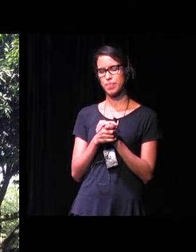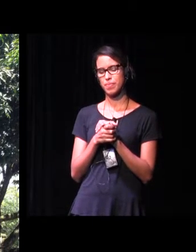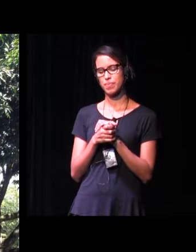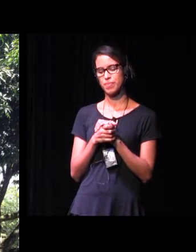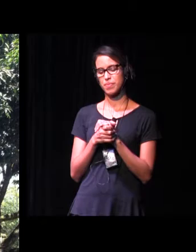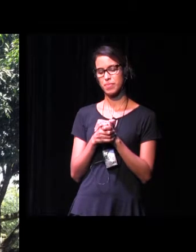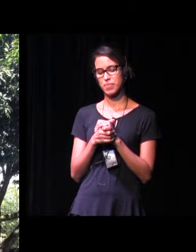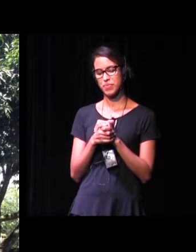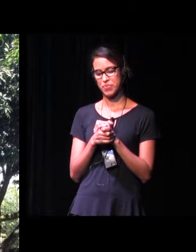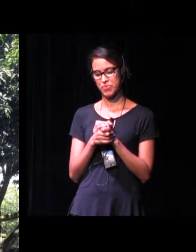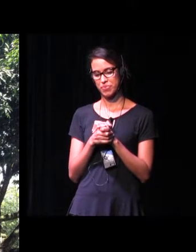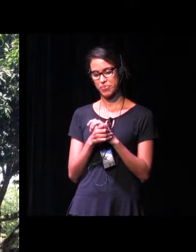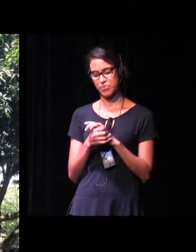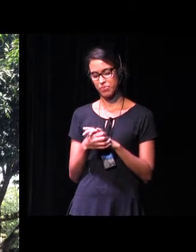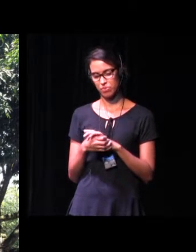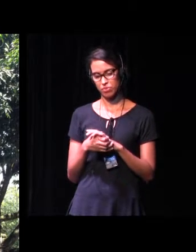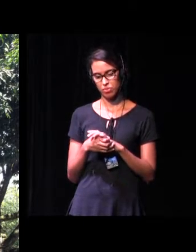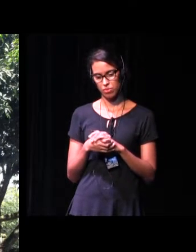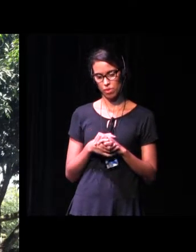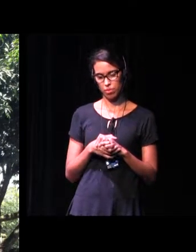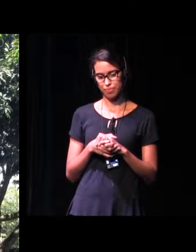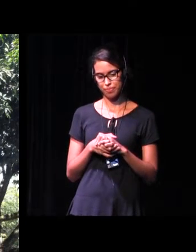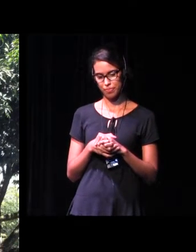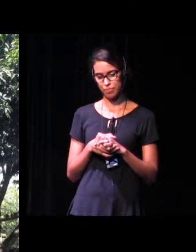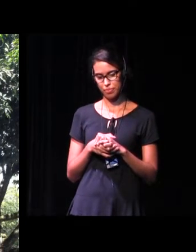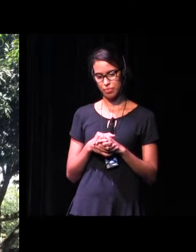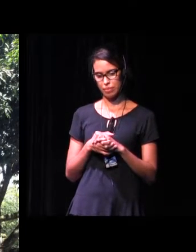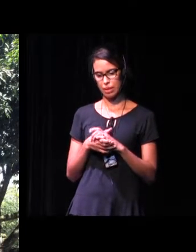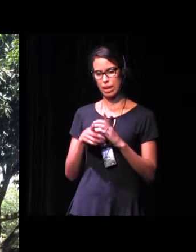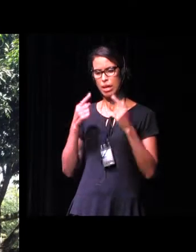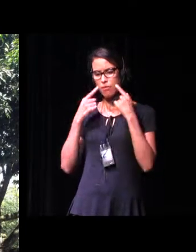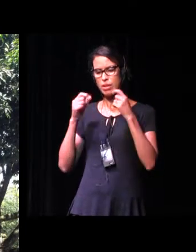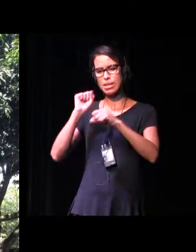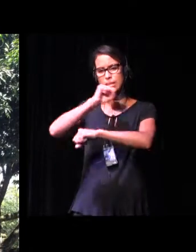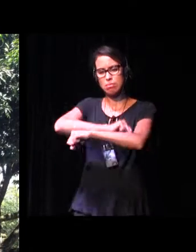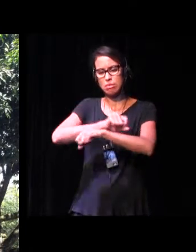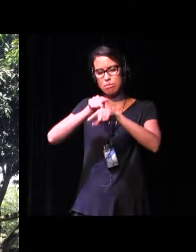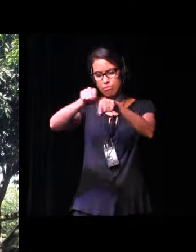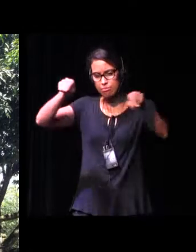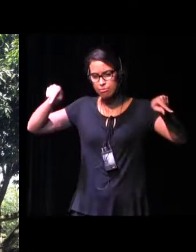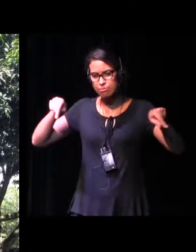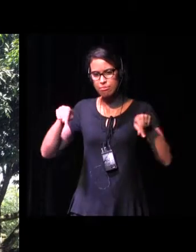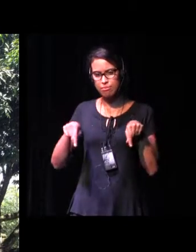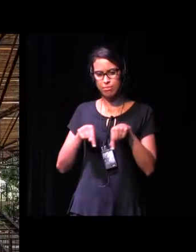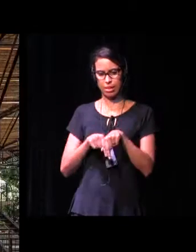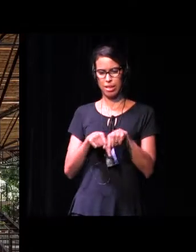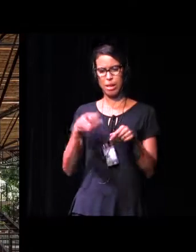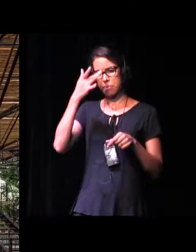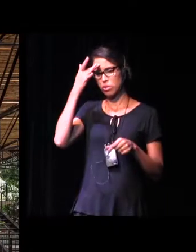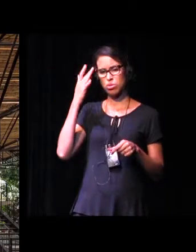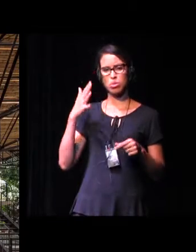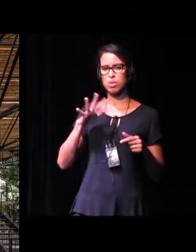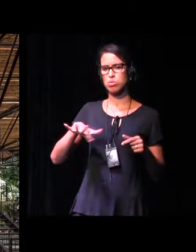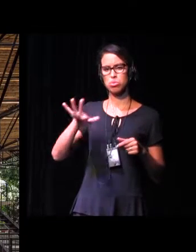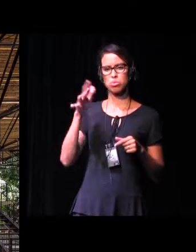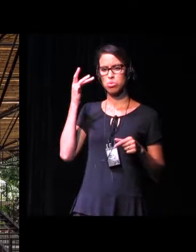se gera esse clima que hoje se chama Lean, é mais sentido